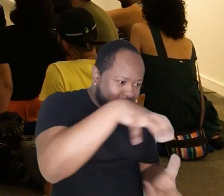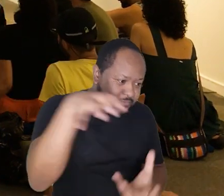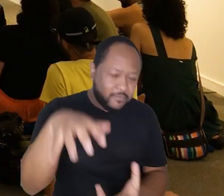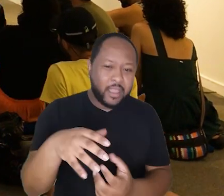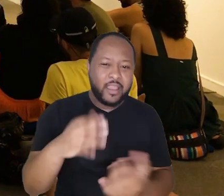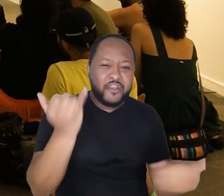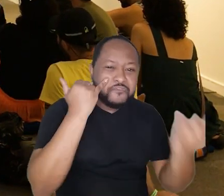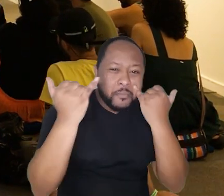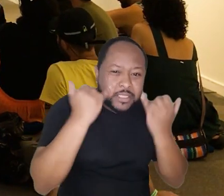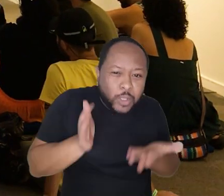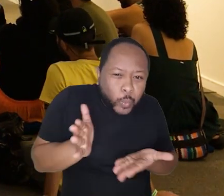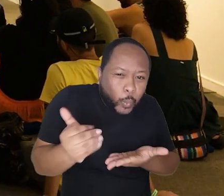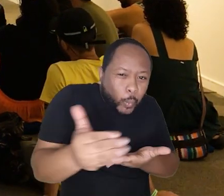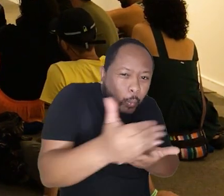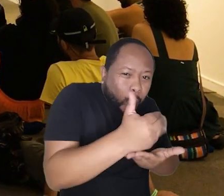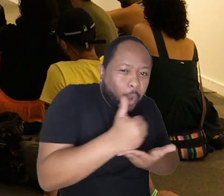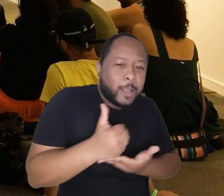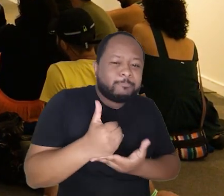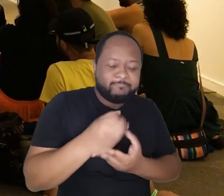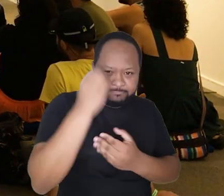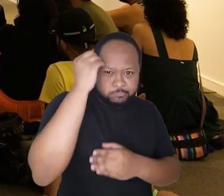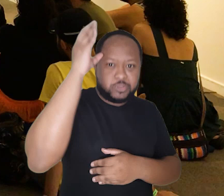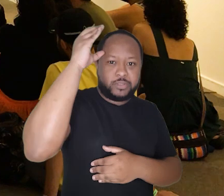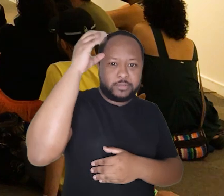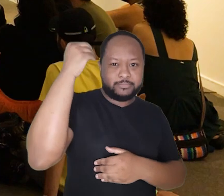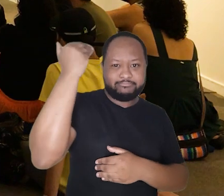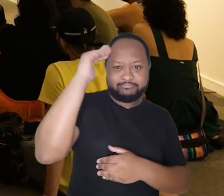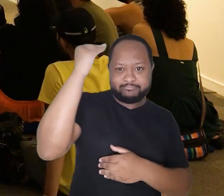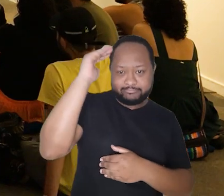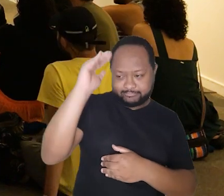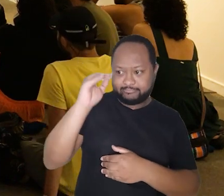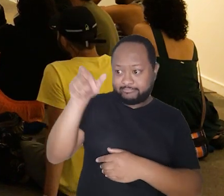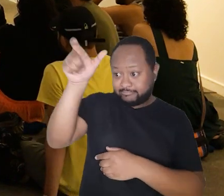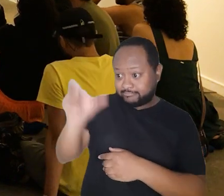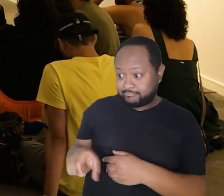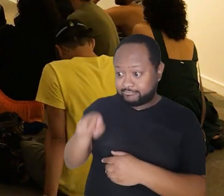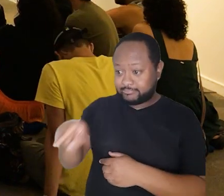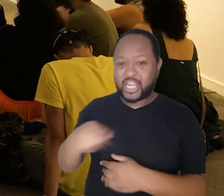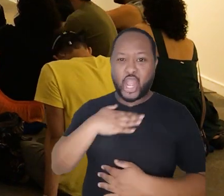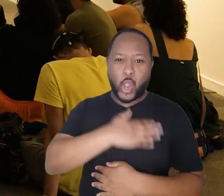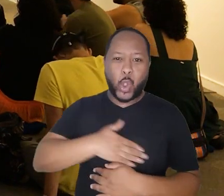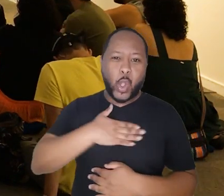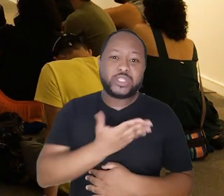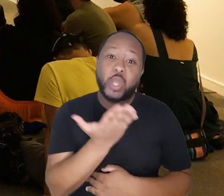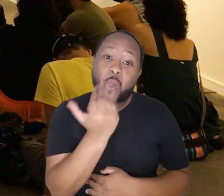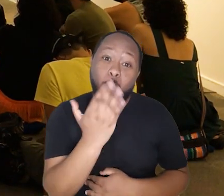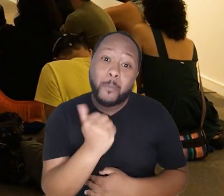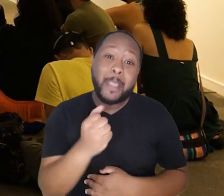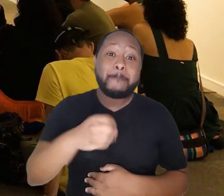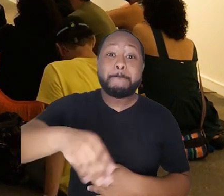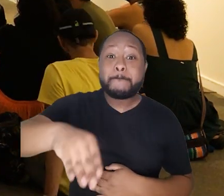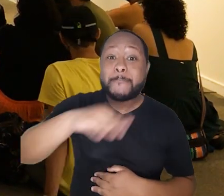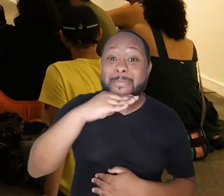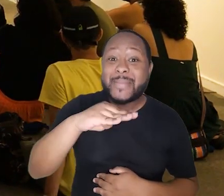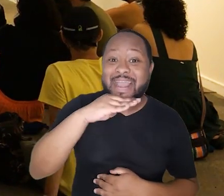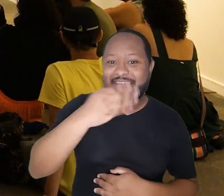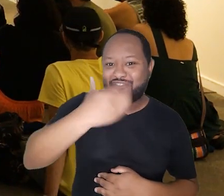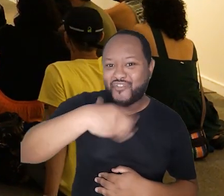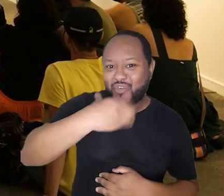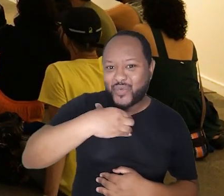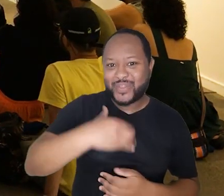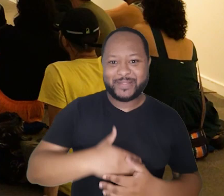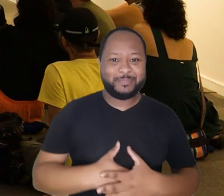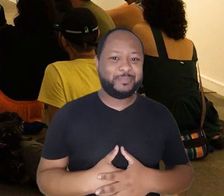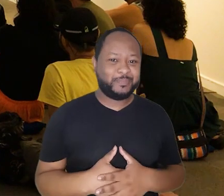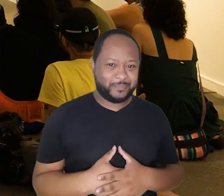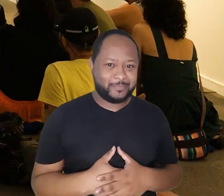descobriu que as fadas que vivem na floresta gostam muito de comer manga. Bom, quando